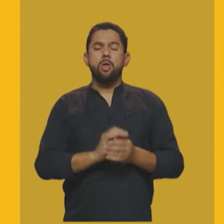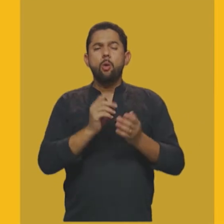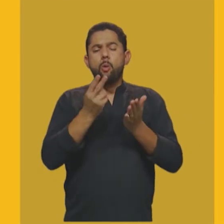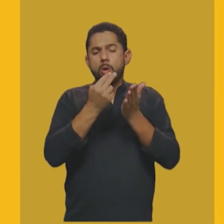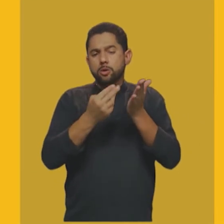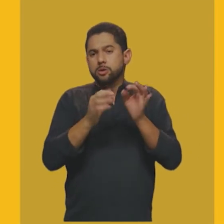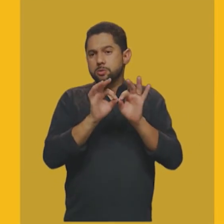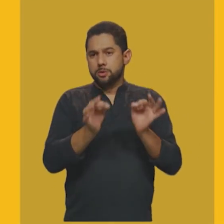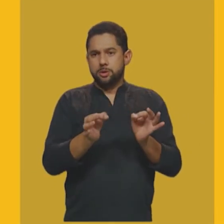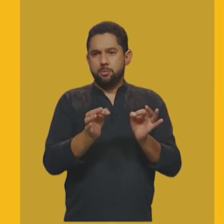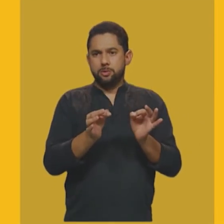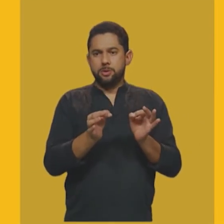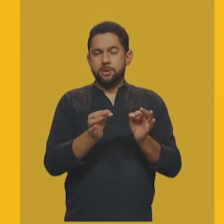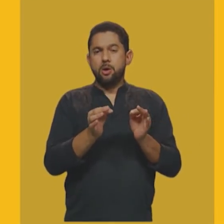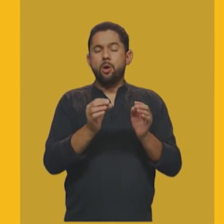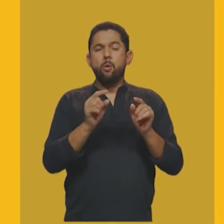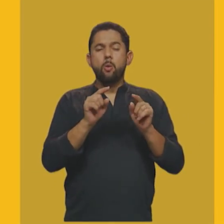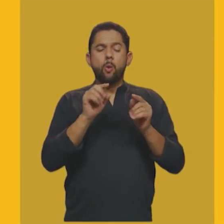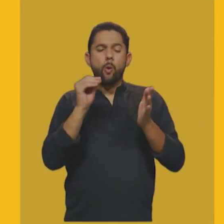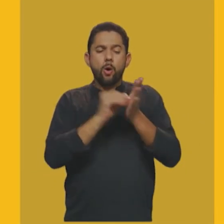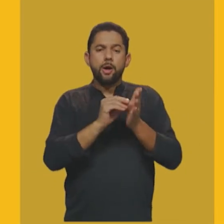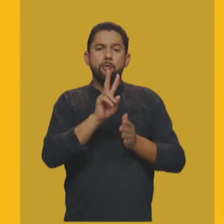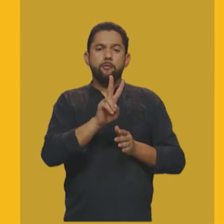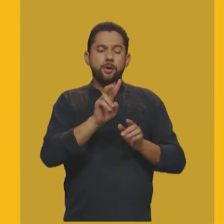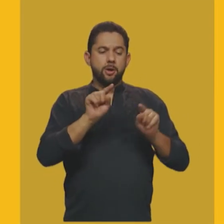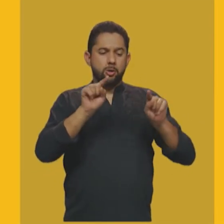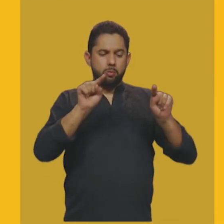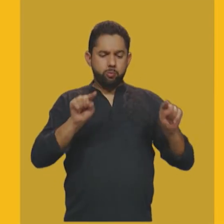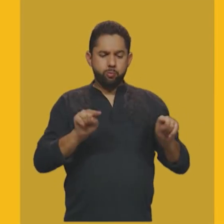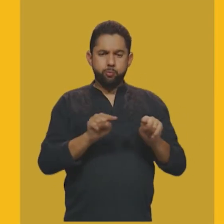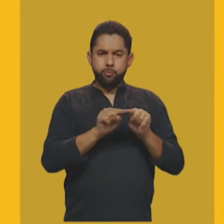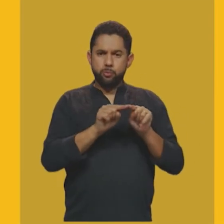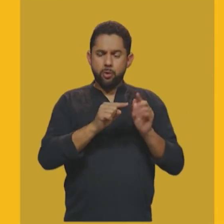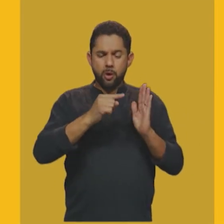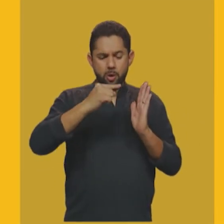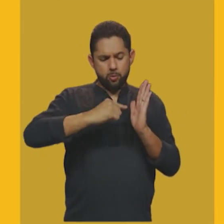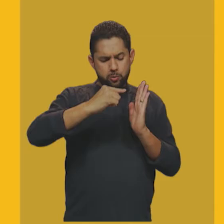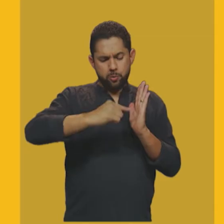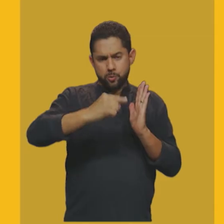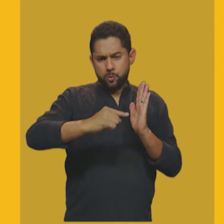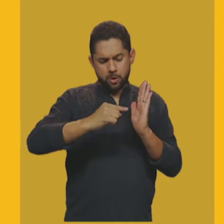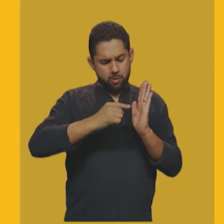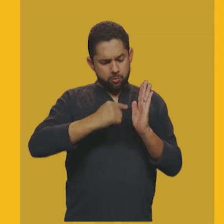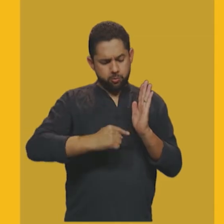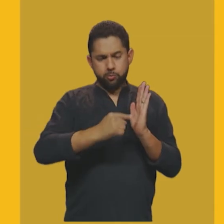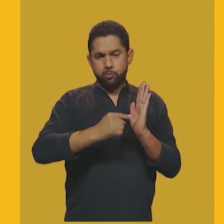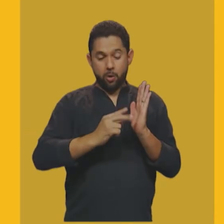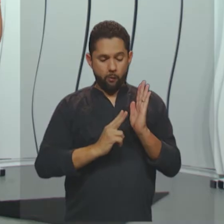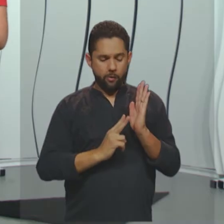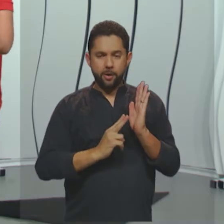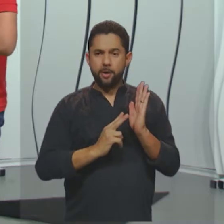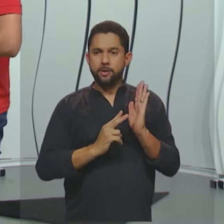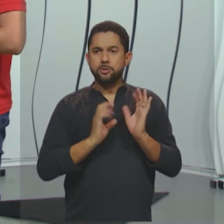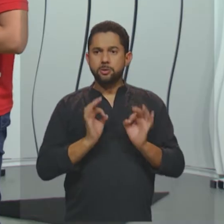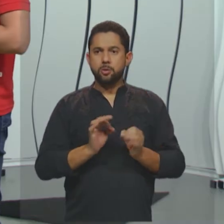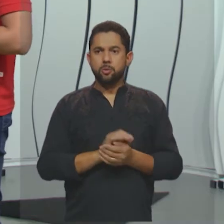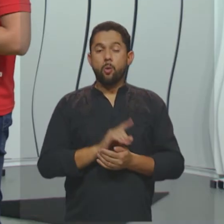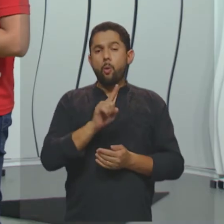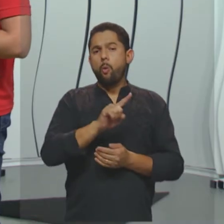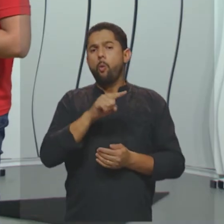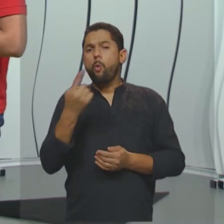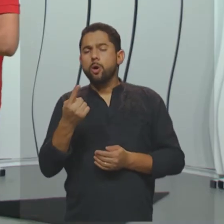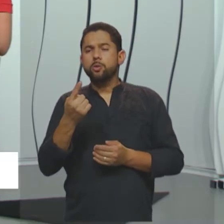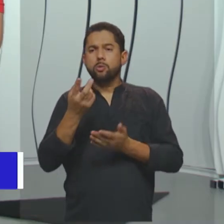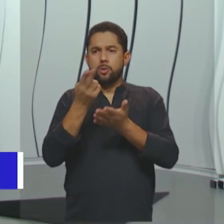simples, e nesse circuito simples eu coloquei um voltímetro em paralelo com esse trecho, tá? Do outro lado,